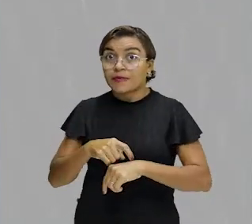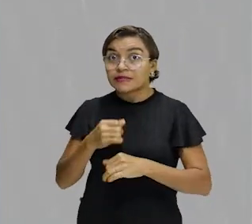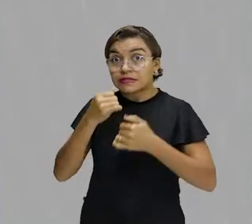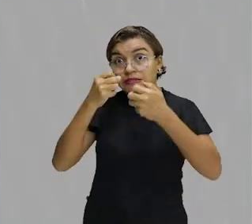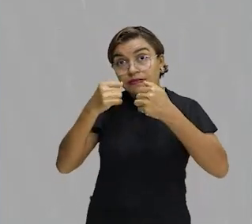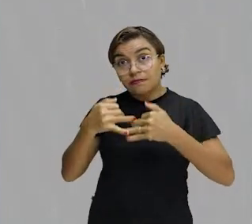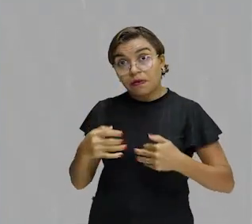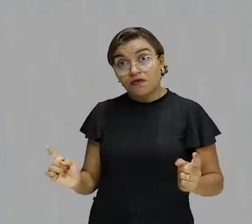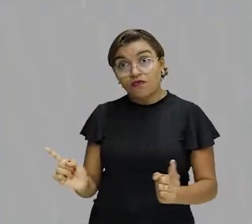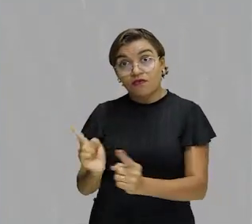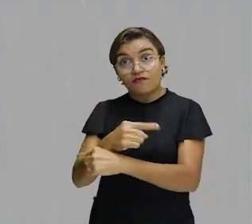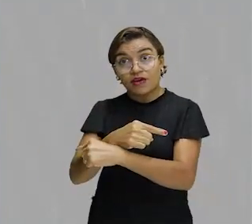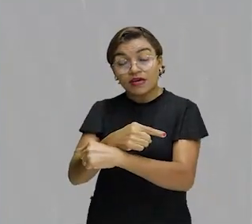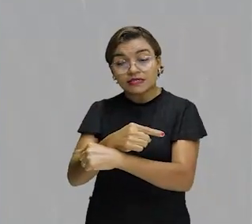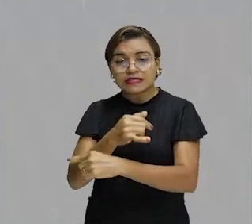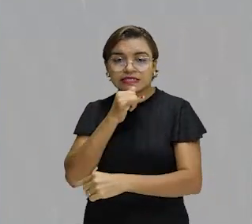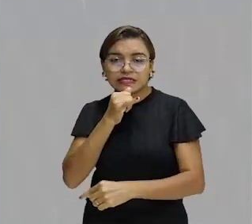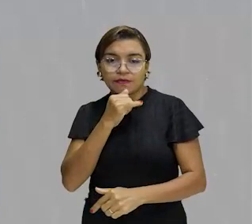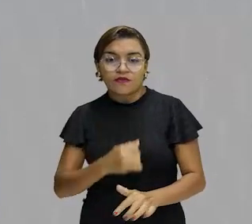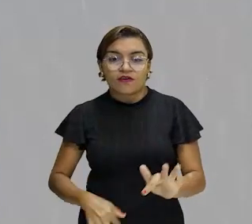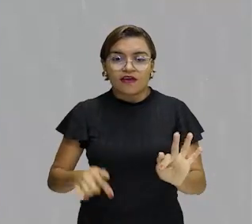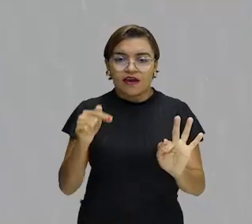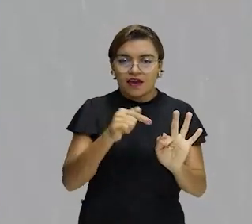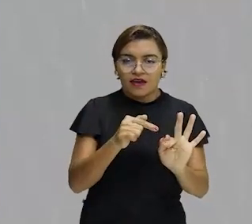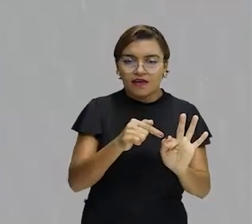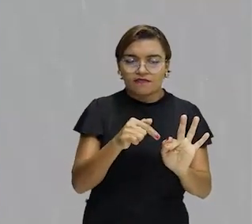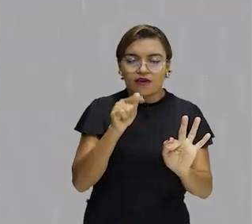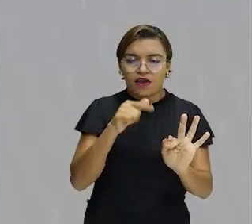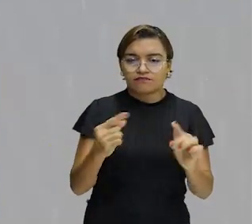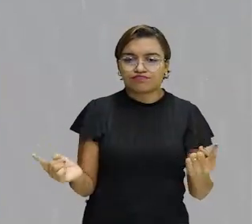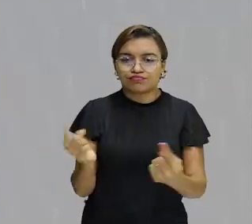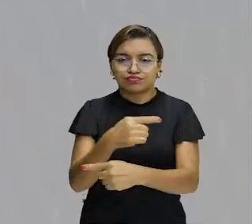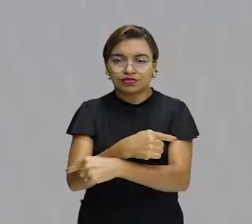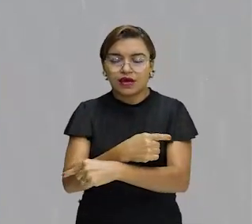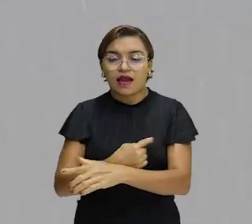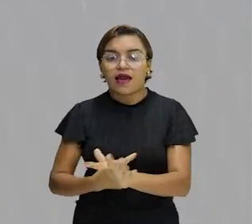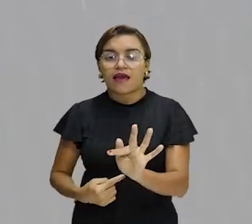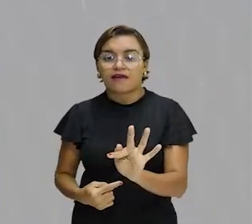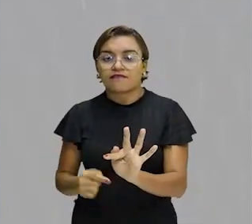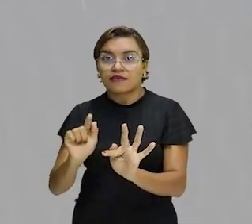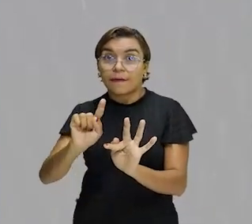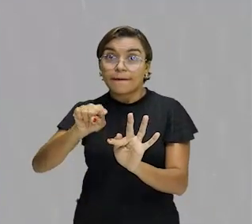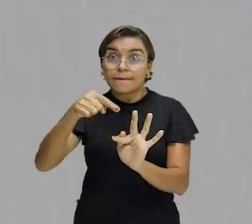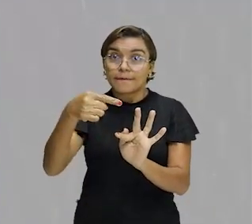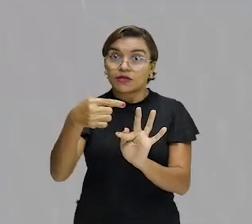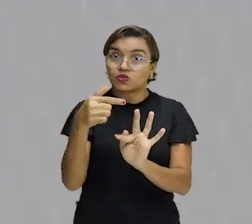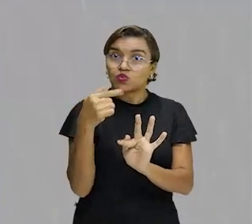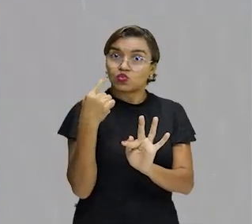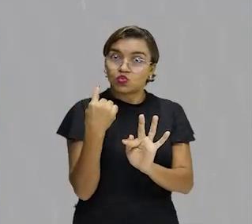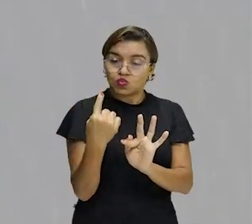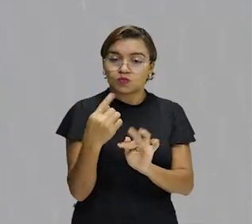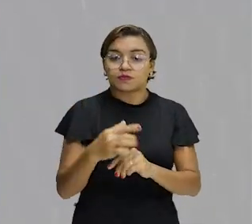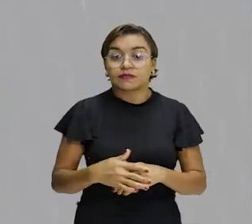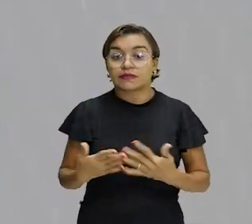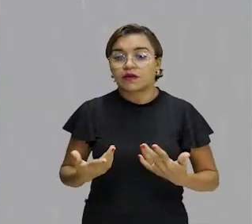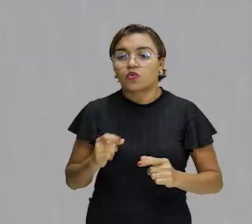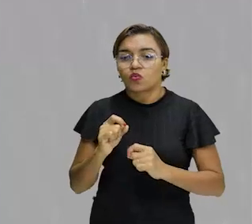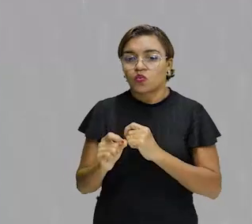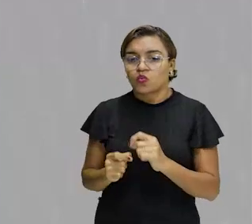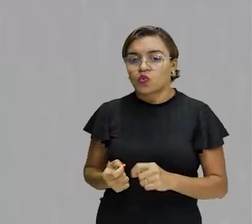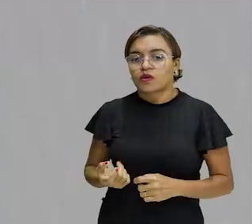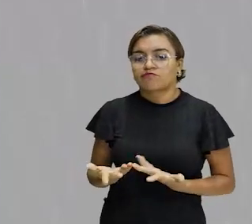eu tenho, né, o domínio da função f igual à imagem da função g. Eu tenho também que o domínio